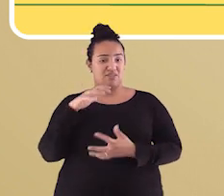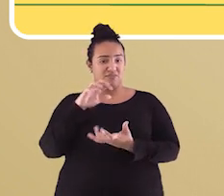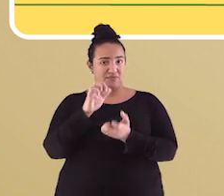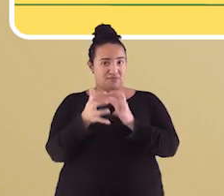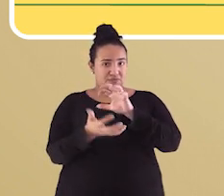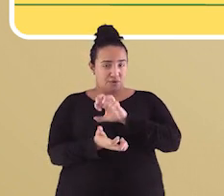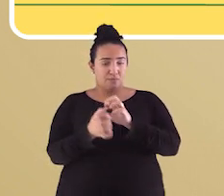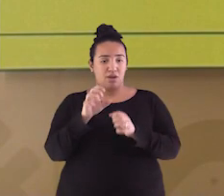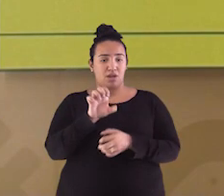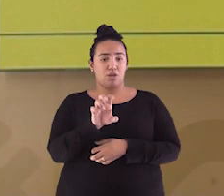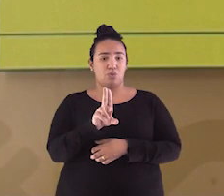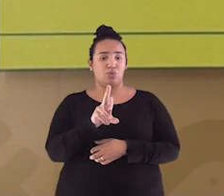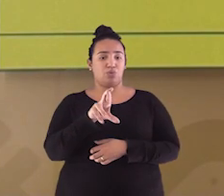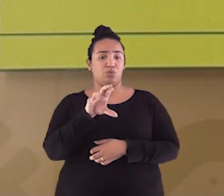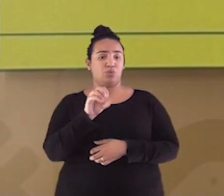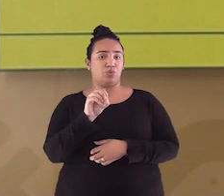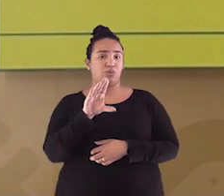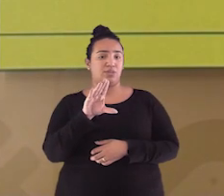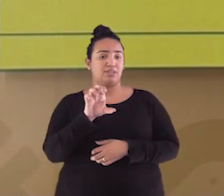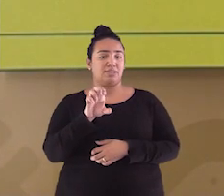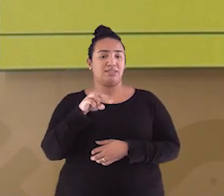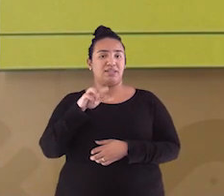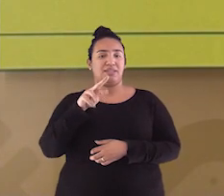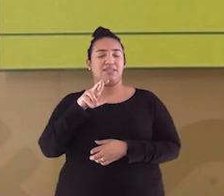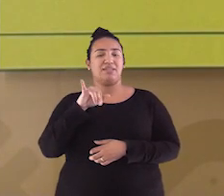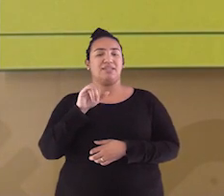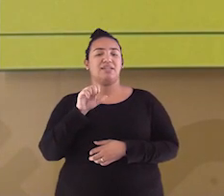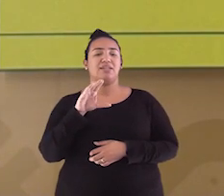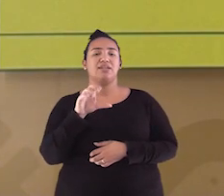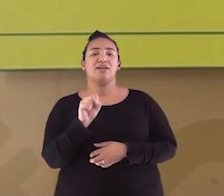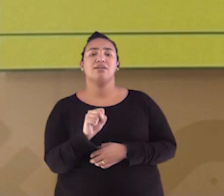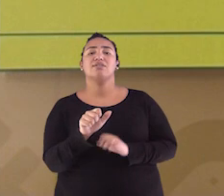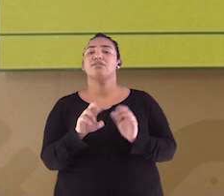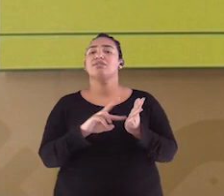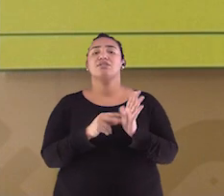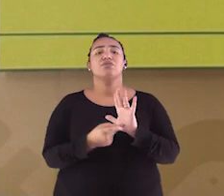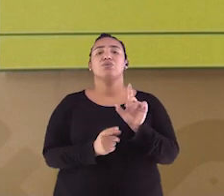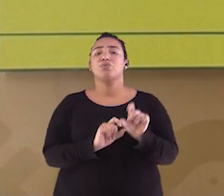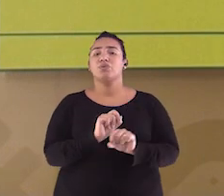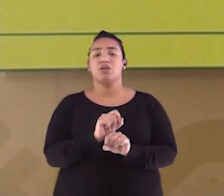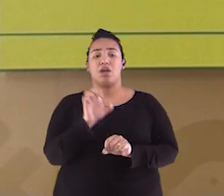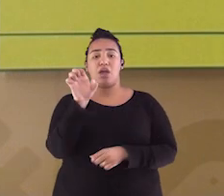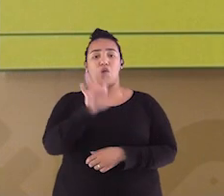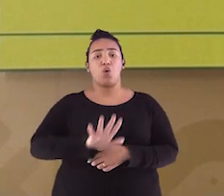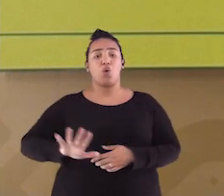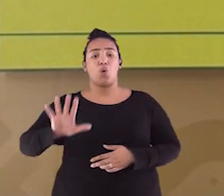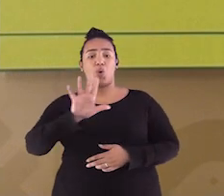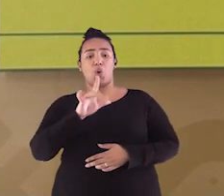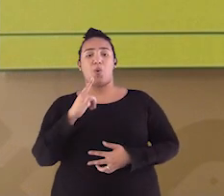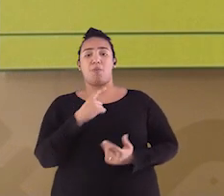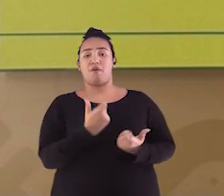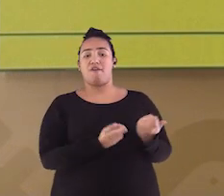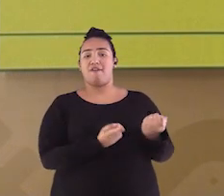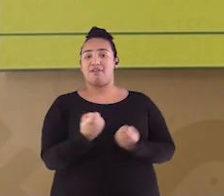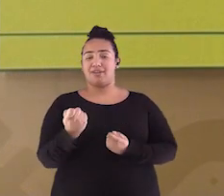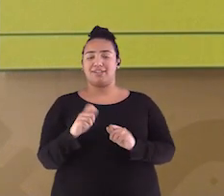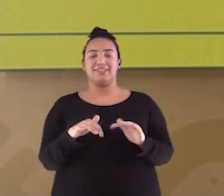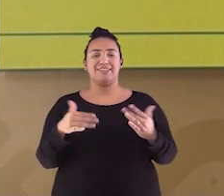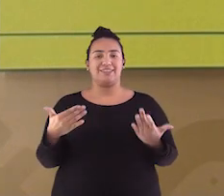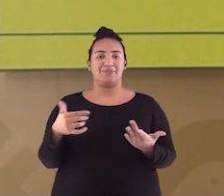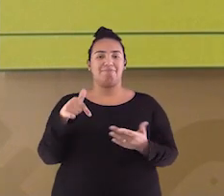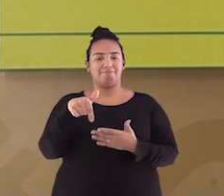sendo dito exatamente sobre essa centralidade europeia. Com o marco zero do meridiano